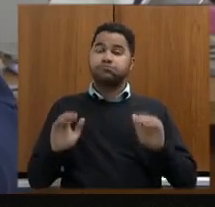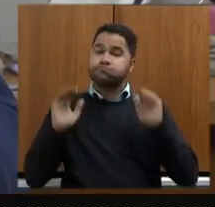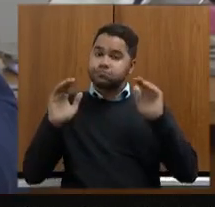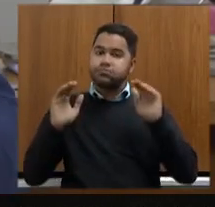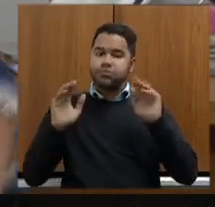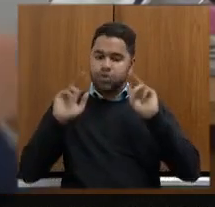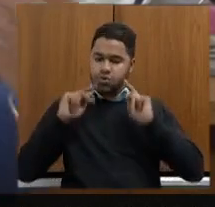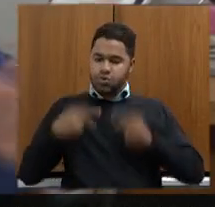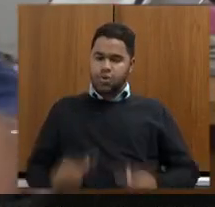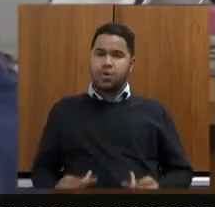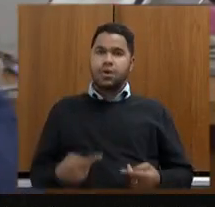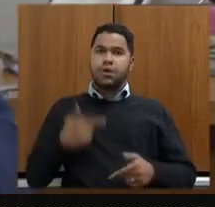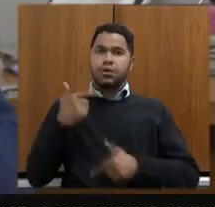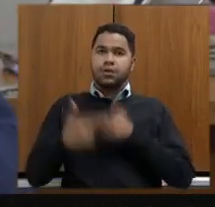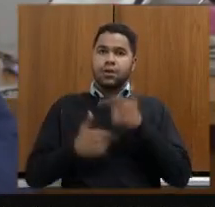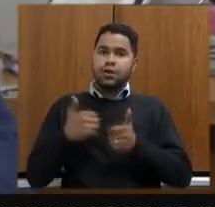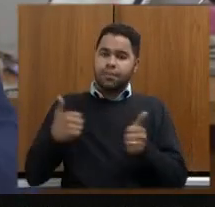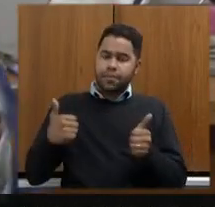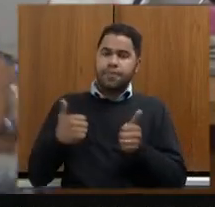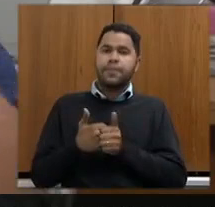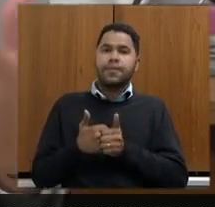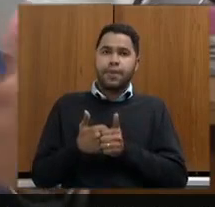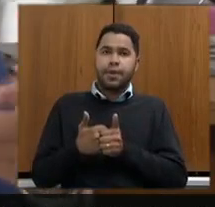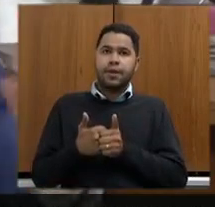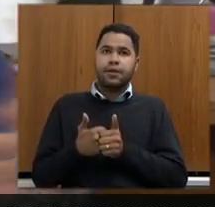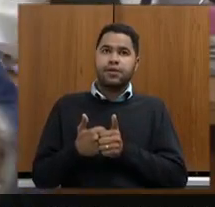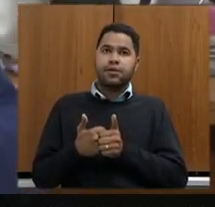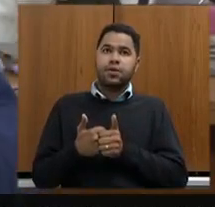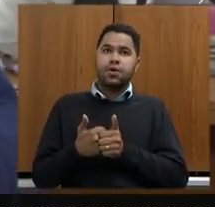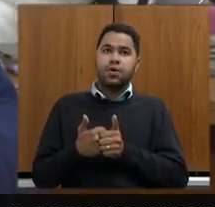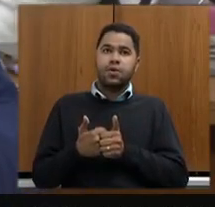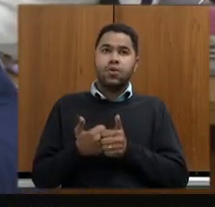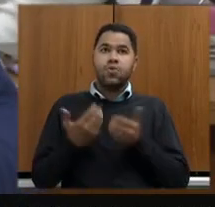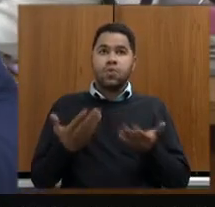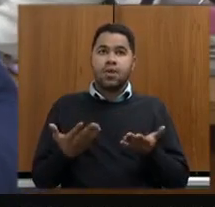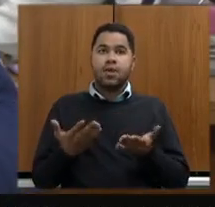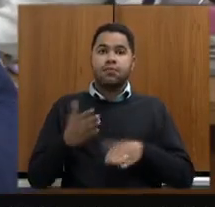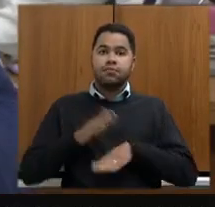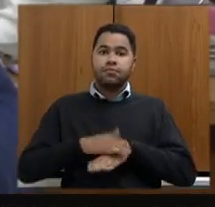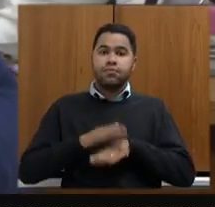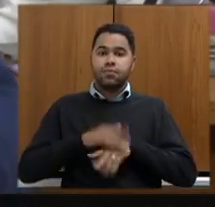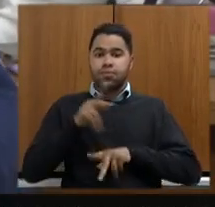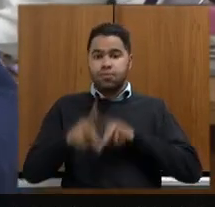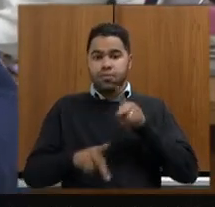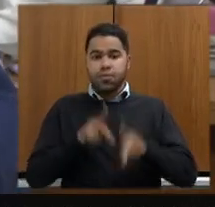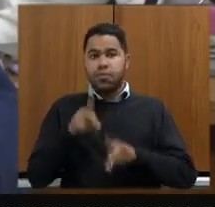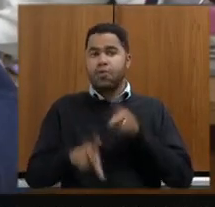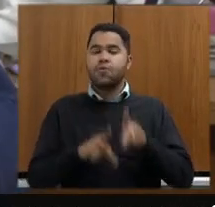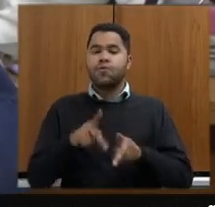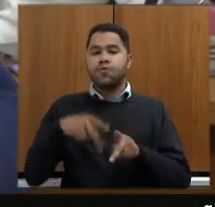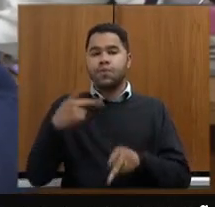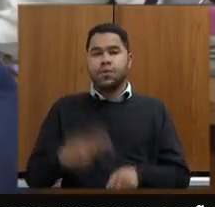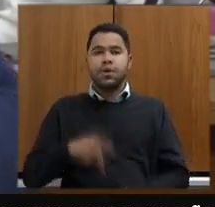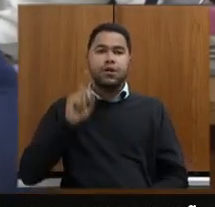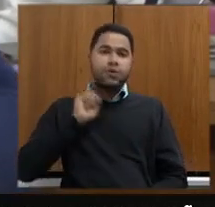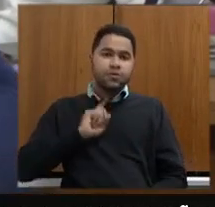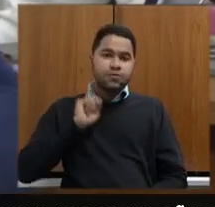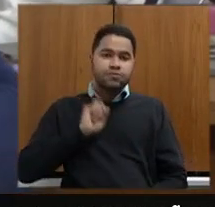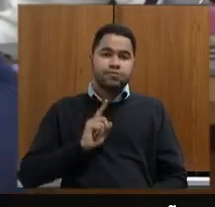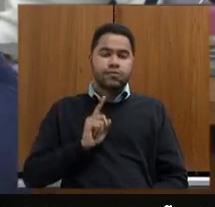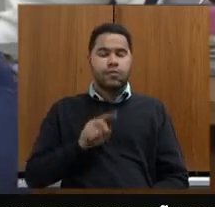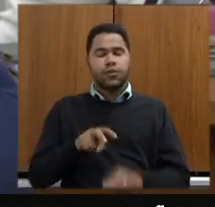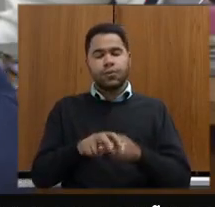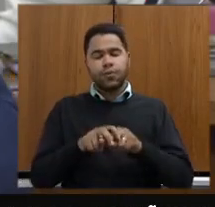pois trabalhar mais próximo da Assembleia Legislativa trabalhar aonde é a casa do povo a voz do povo de Minas Gerais